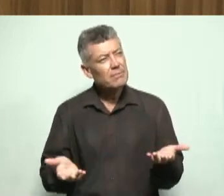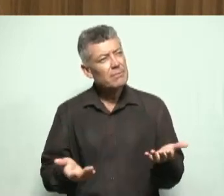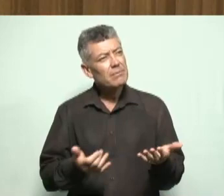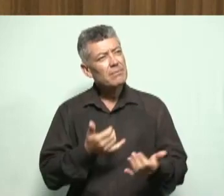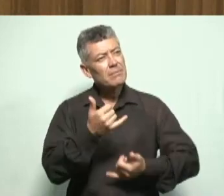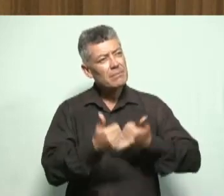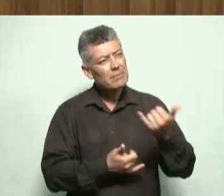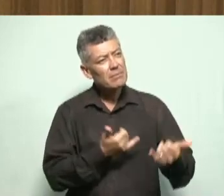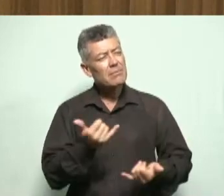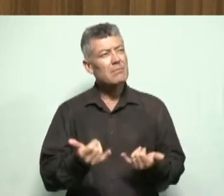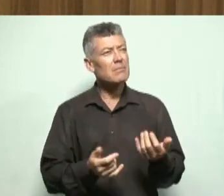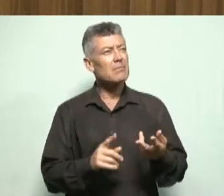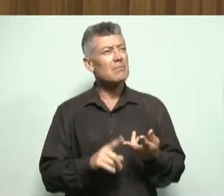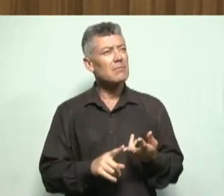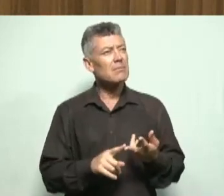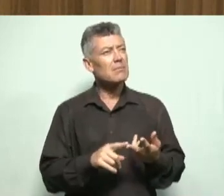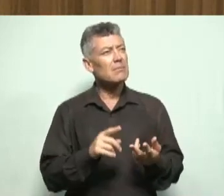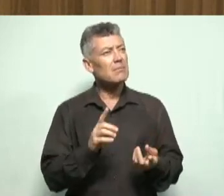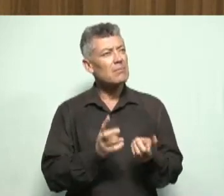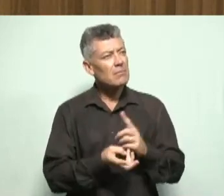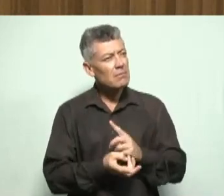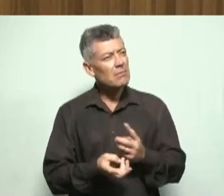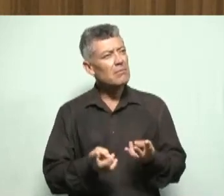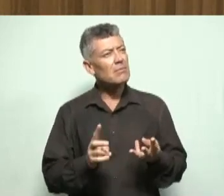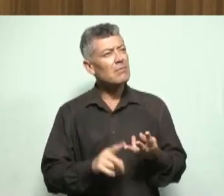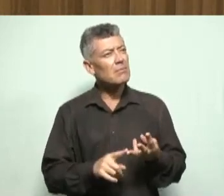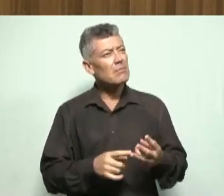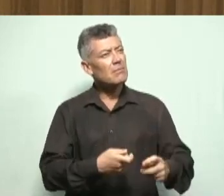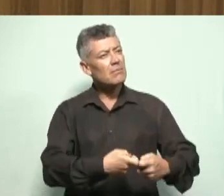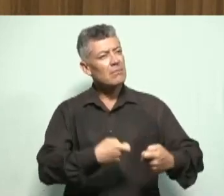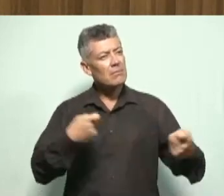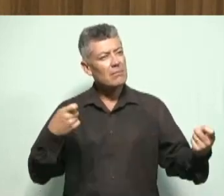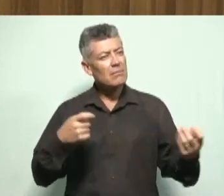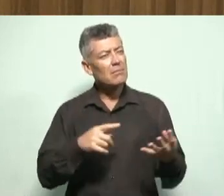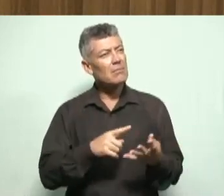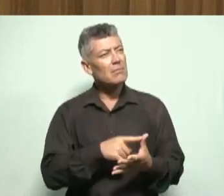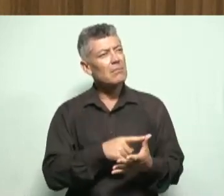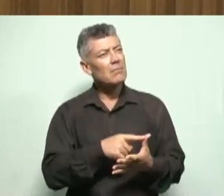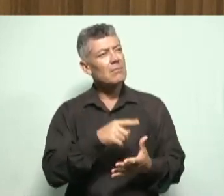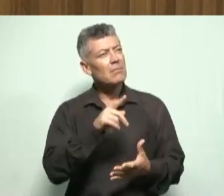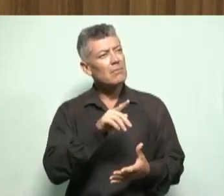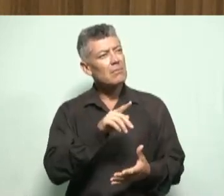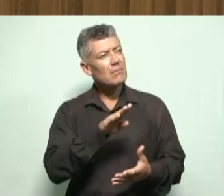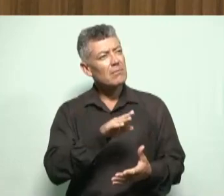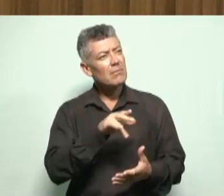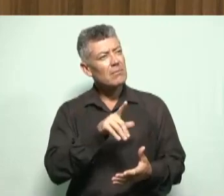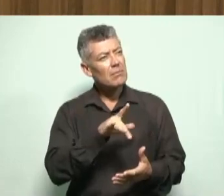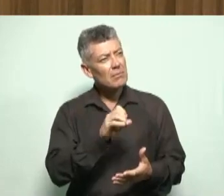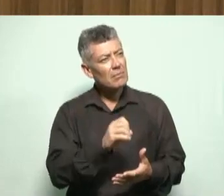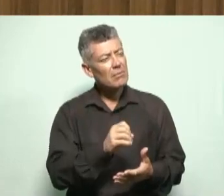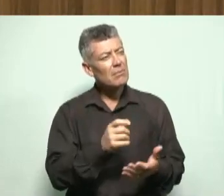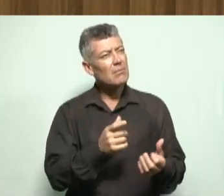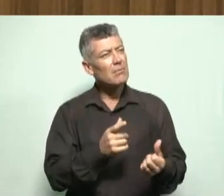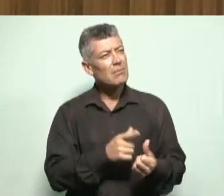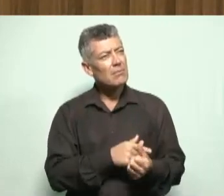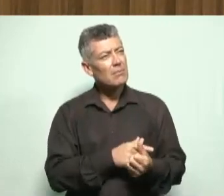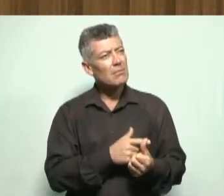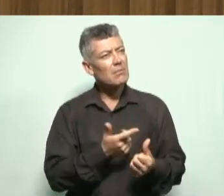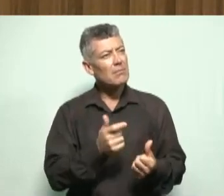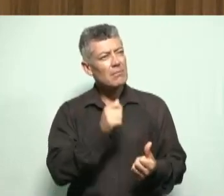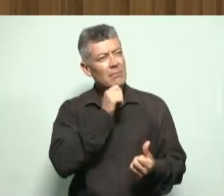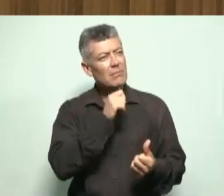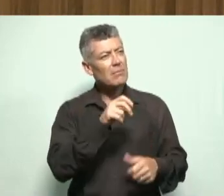brincou de tica, capitão, elástico, de biloca. A gente brincou de boneca, de panelinha,